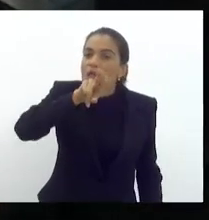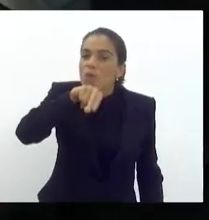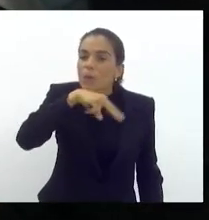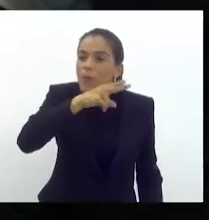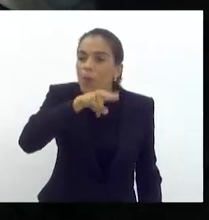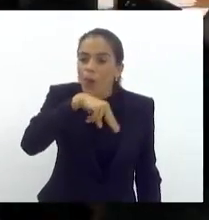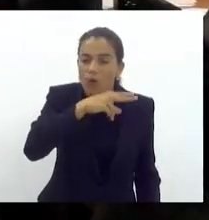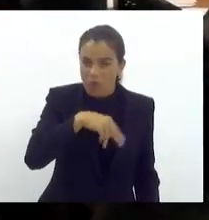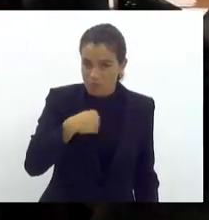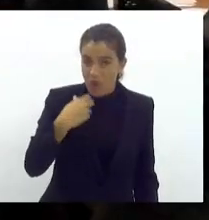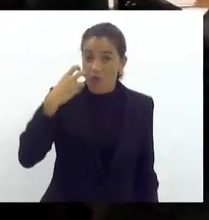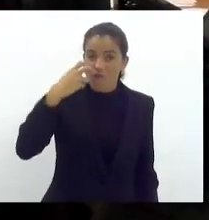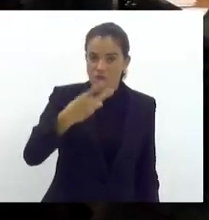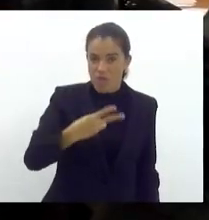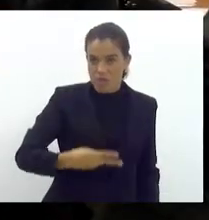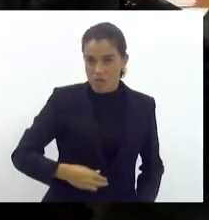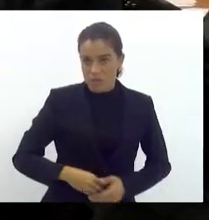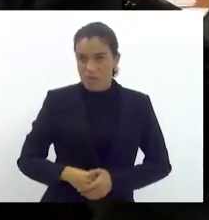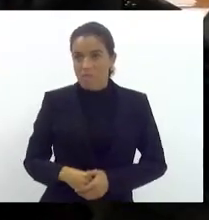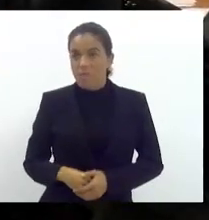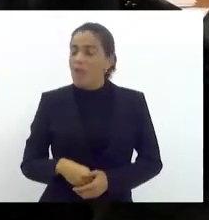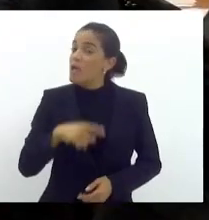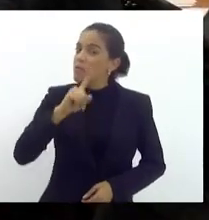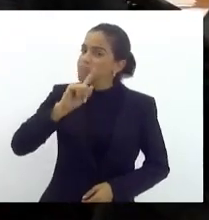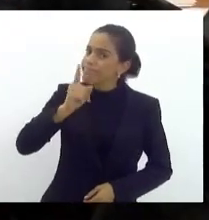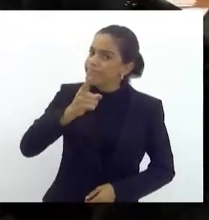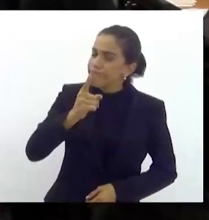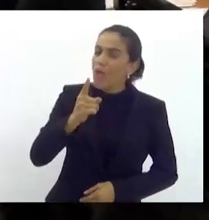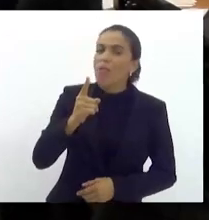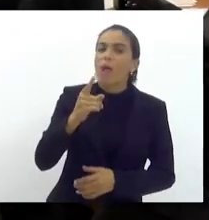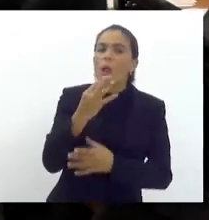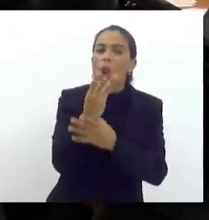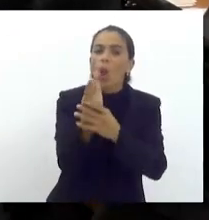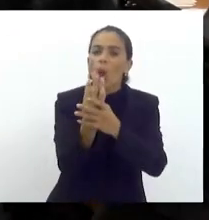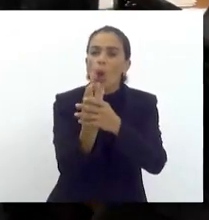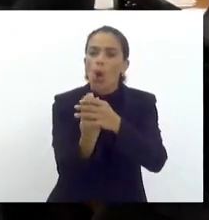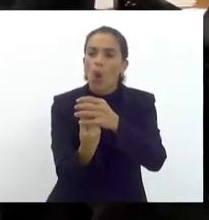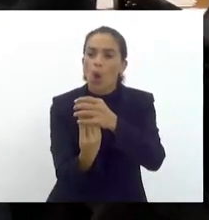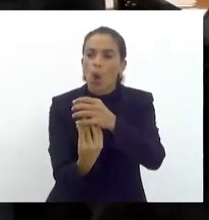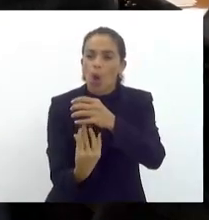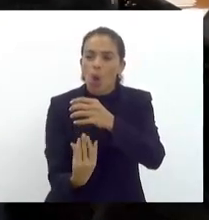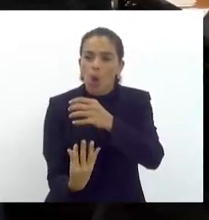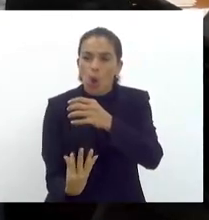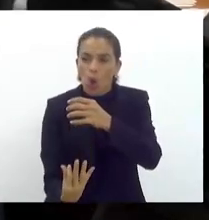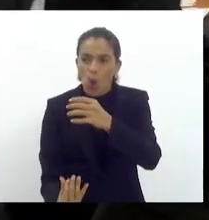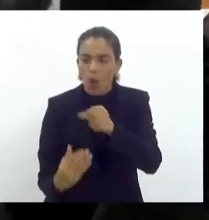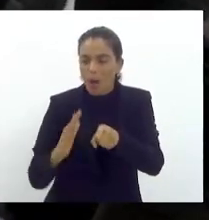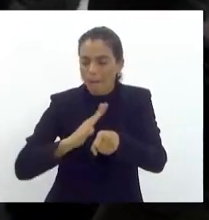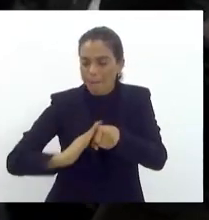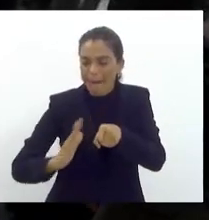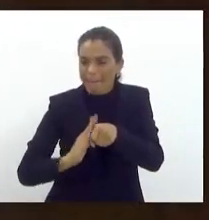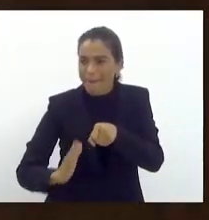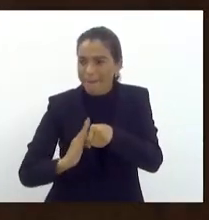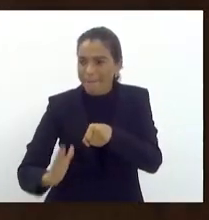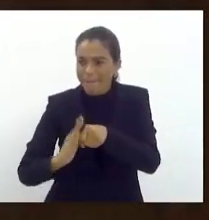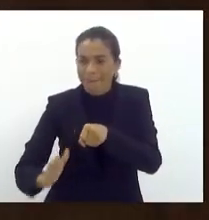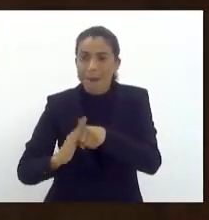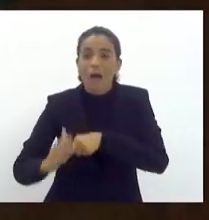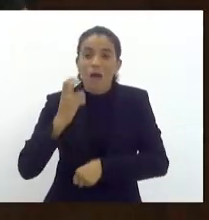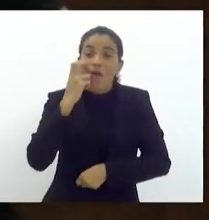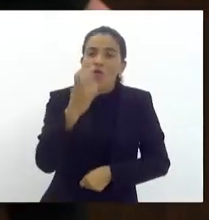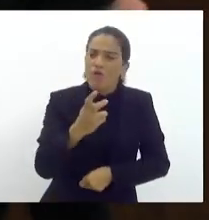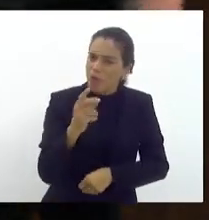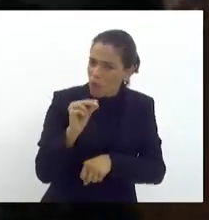pão Ultra processado não teve cuidado consigo mesmo cuidado